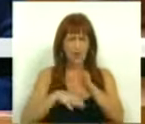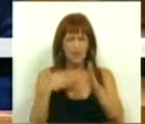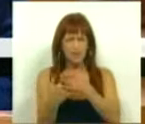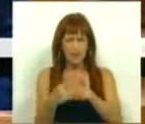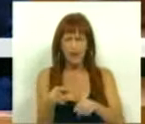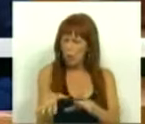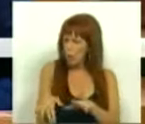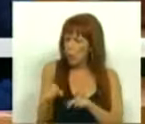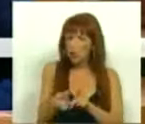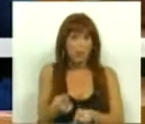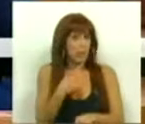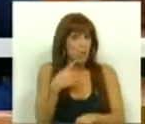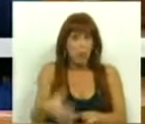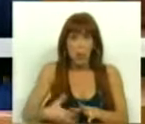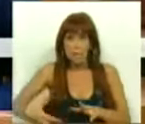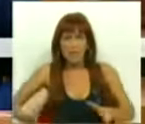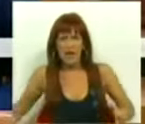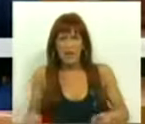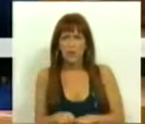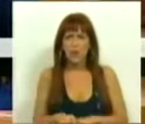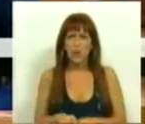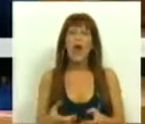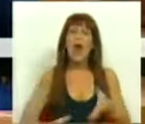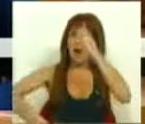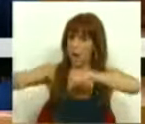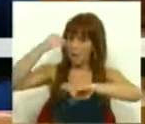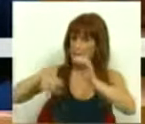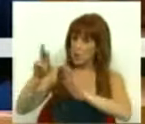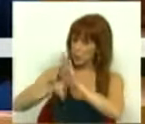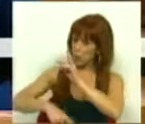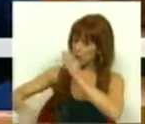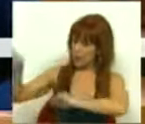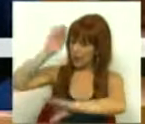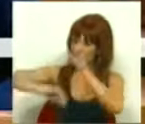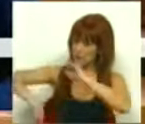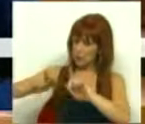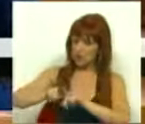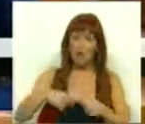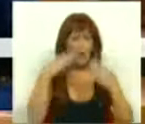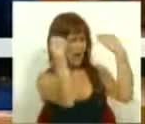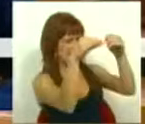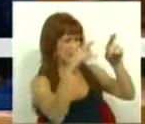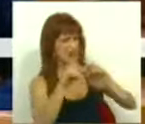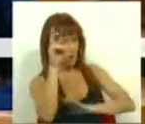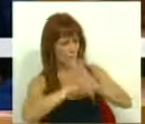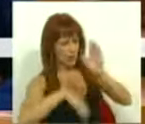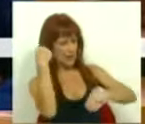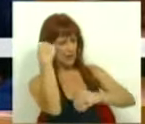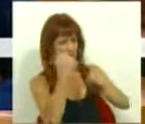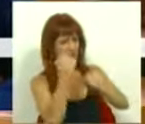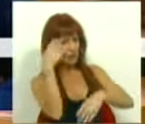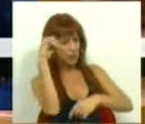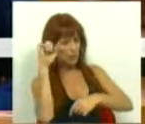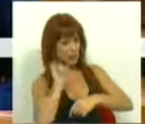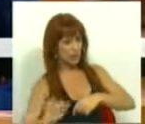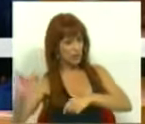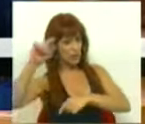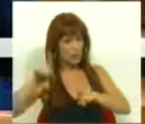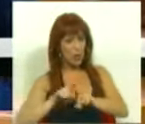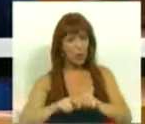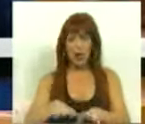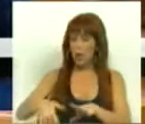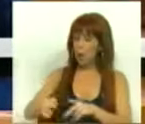condições, num contexto muito complicado, para que se aprenda, regulando a aprendizagem, para que se ensine, regulando a atividade dos professores,